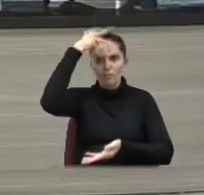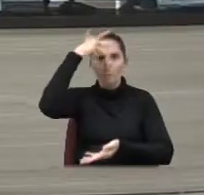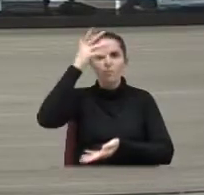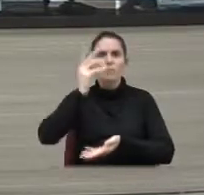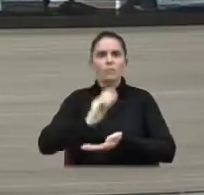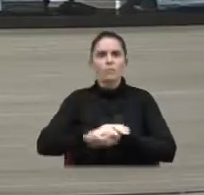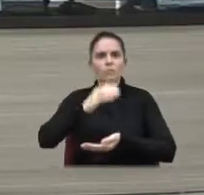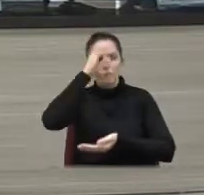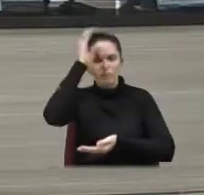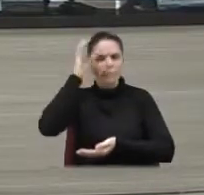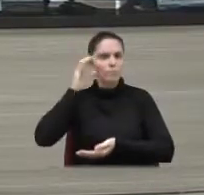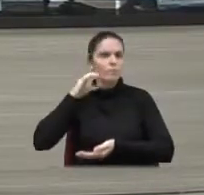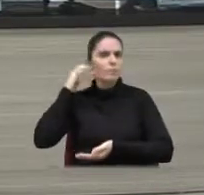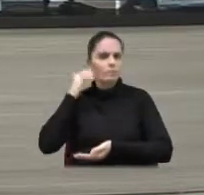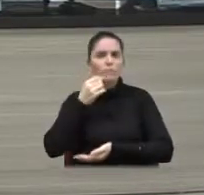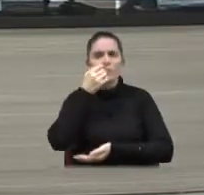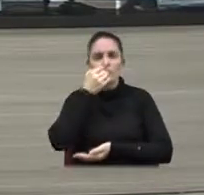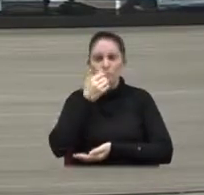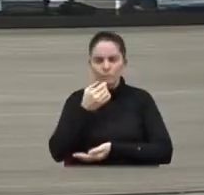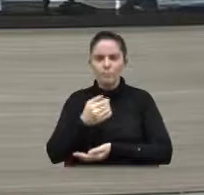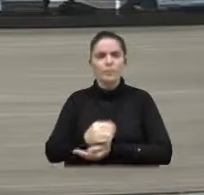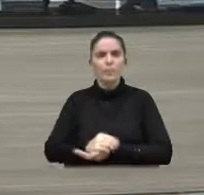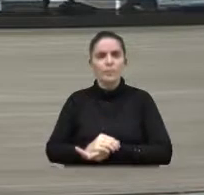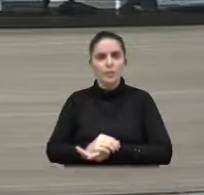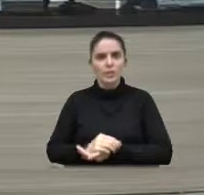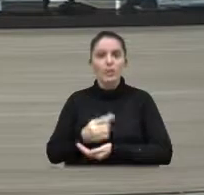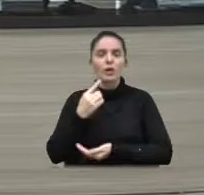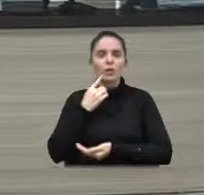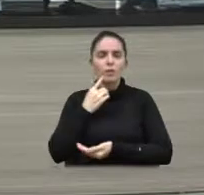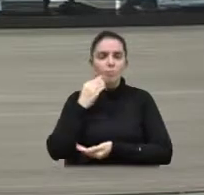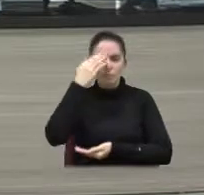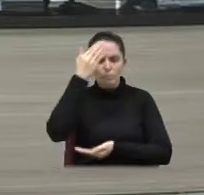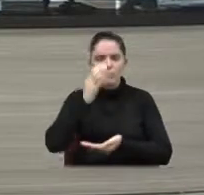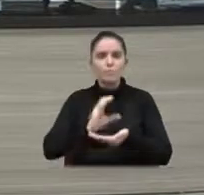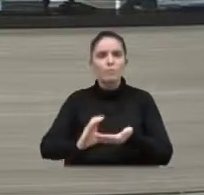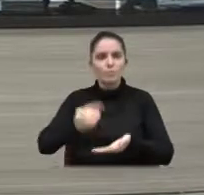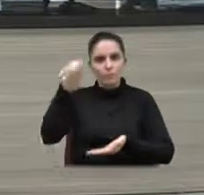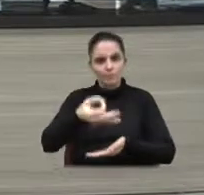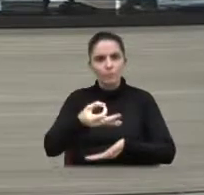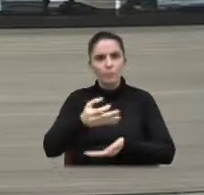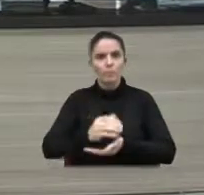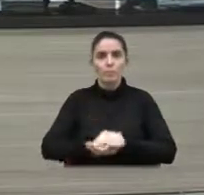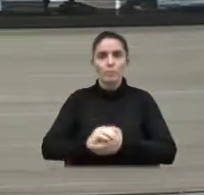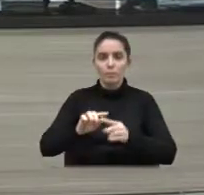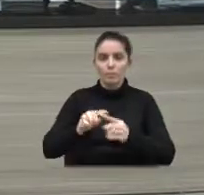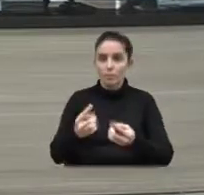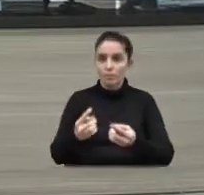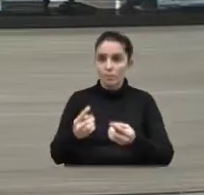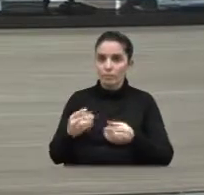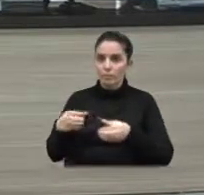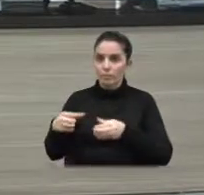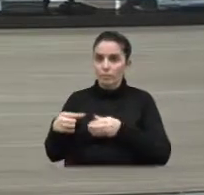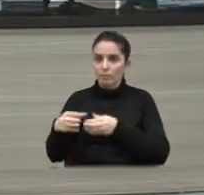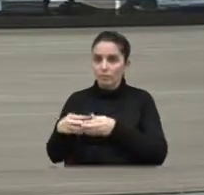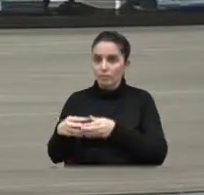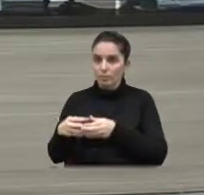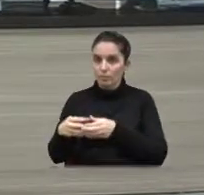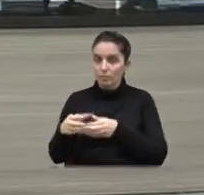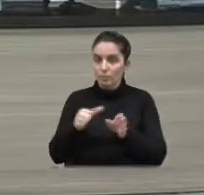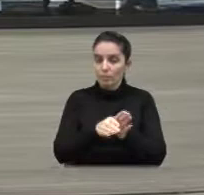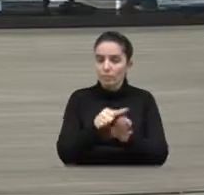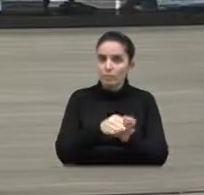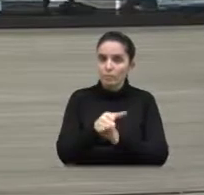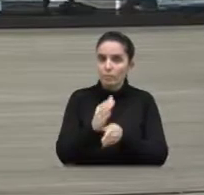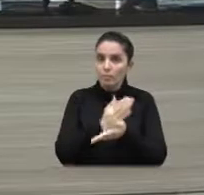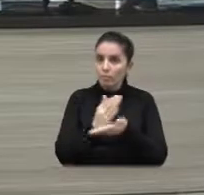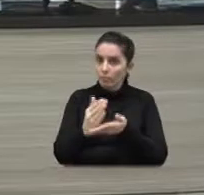vereadora Carol e no Estevão. Confio plenamente. Mas esse conselho, infelizmente, começou errado. Nós temos que consertá-lo